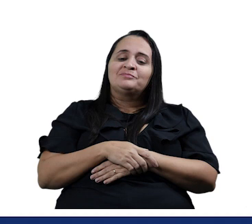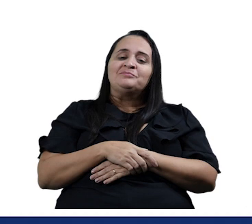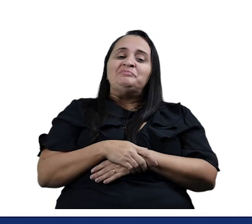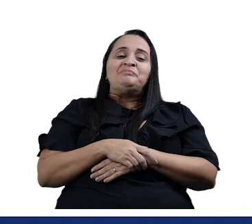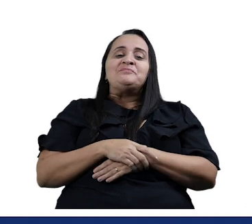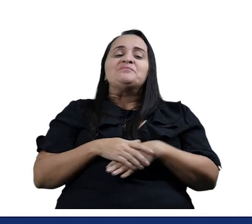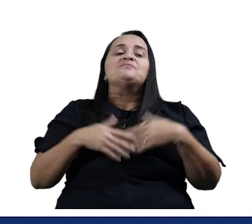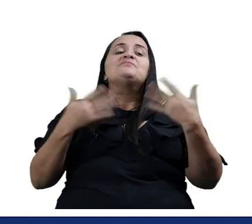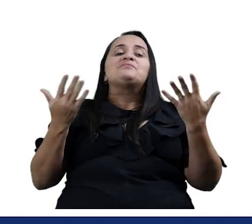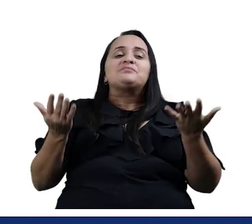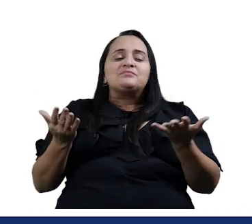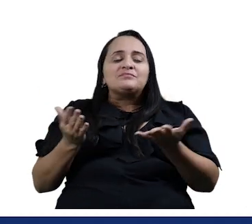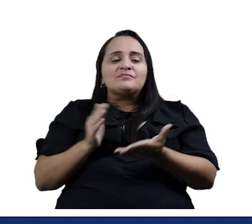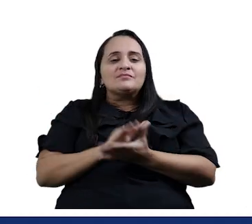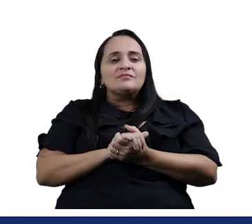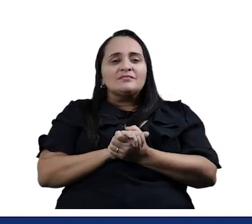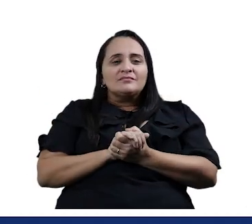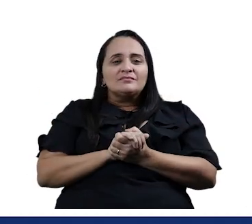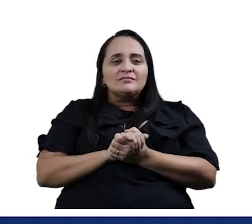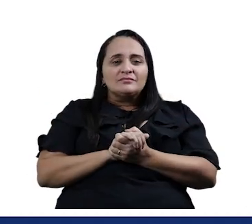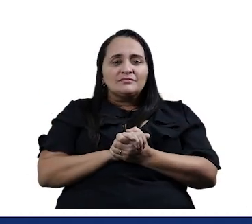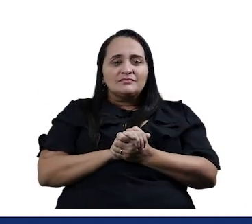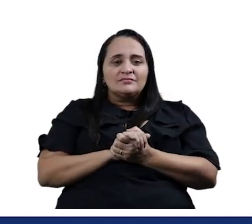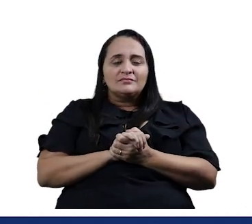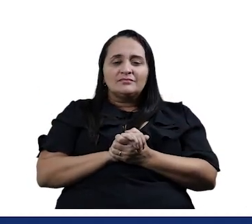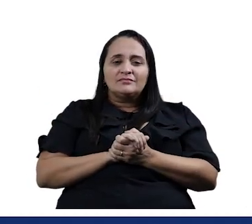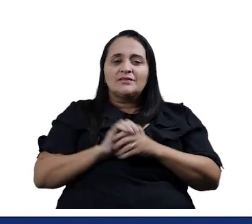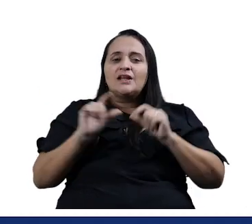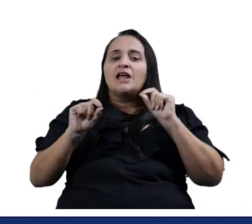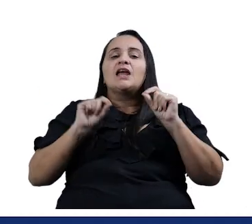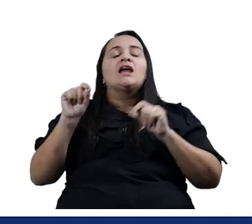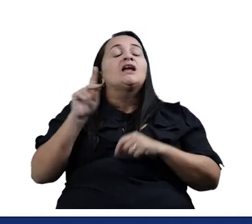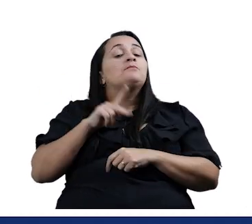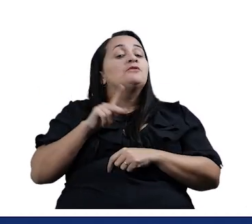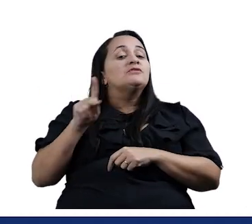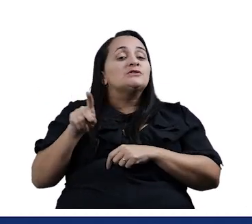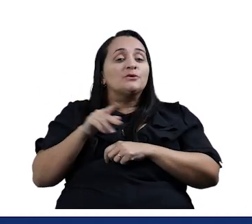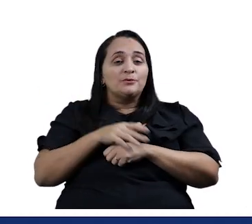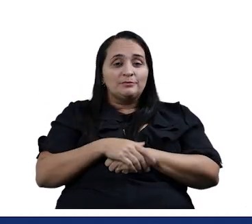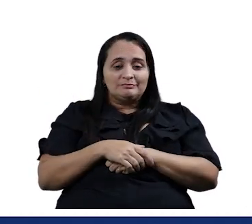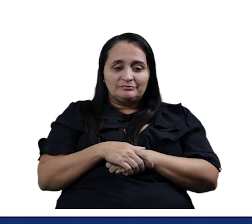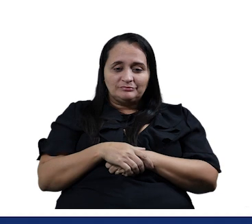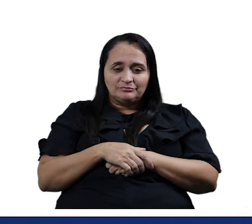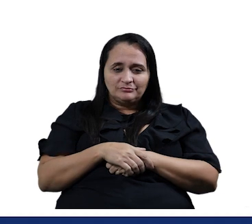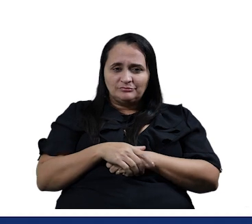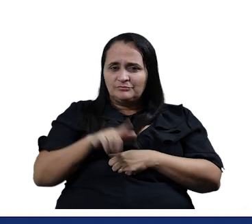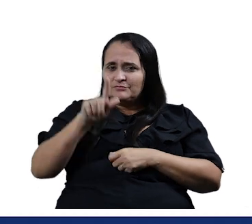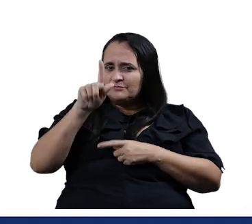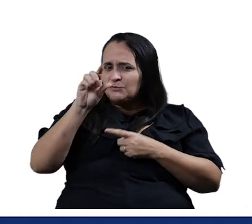essa, né? E aí, qual desses personagens é professor?